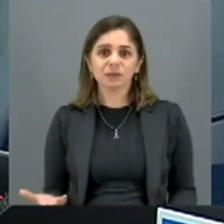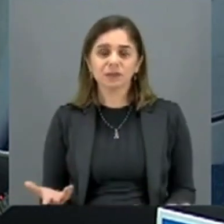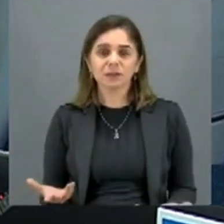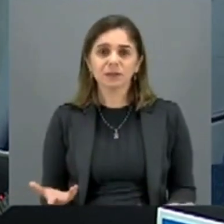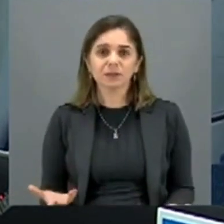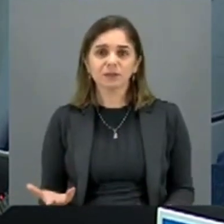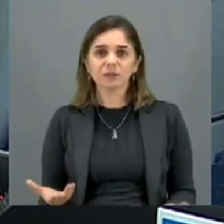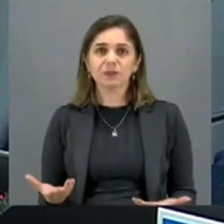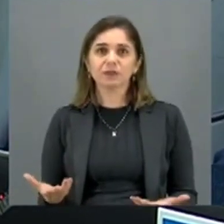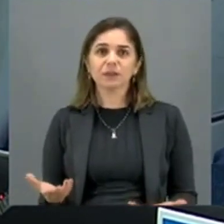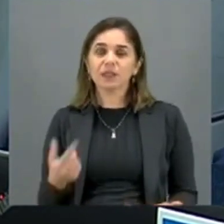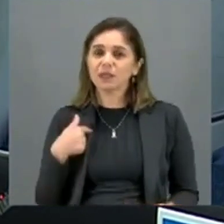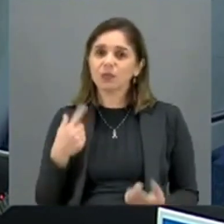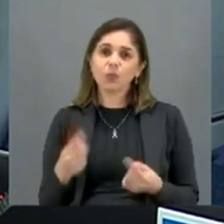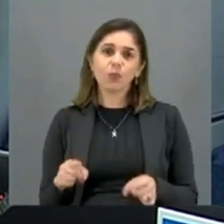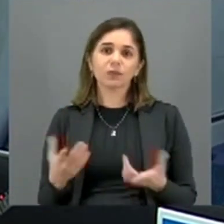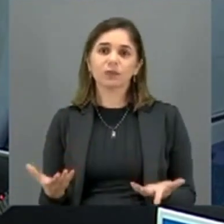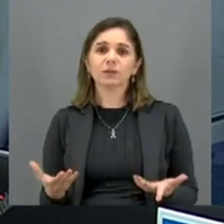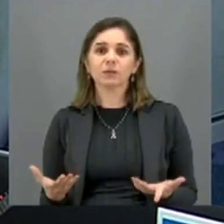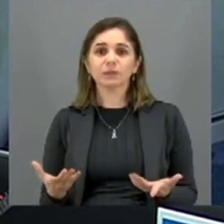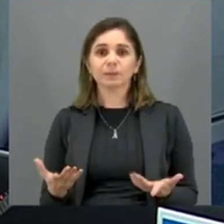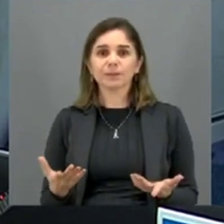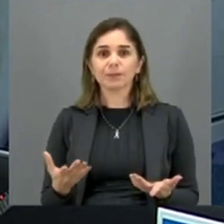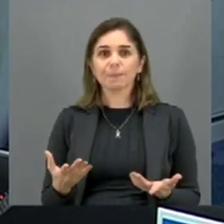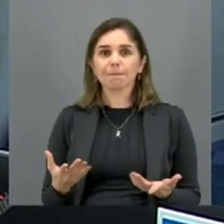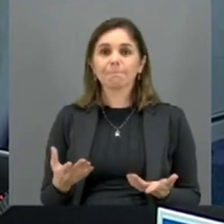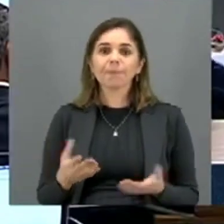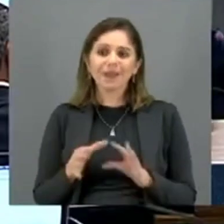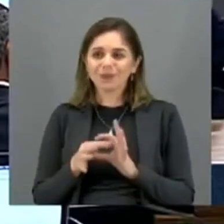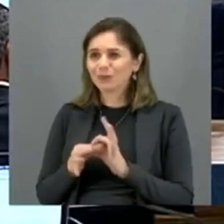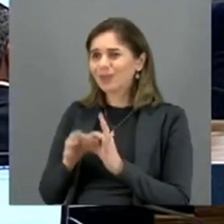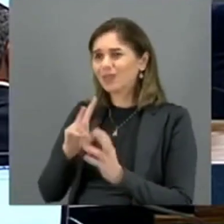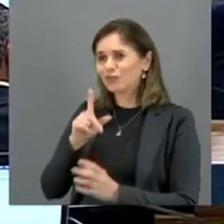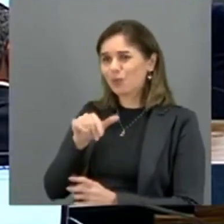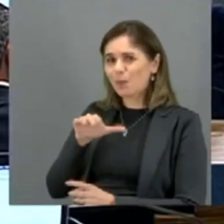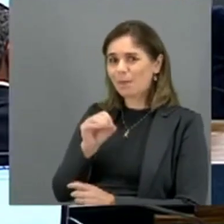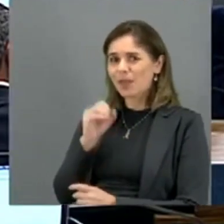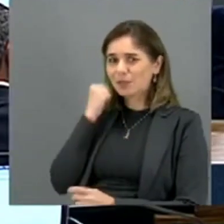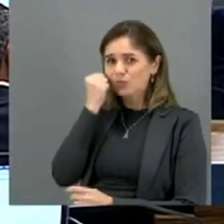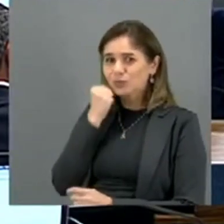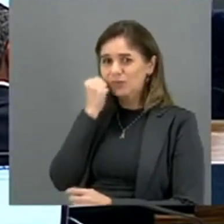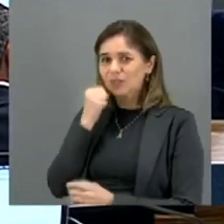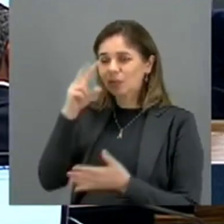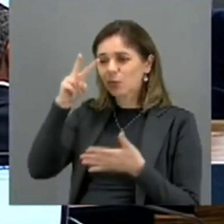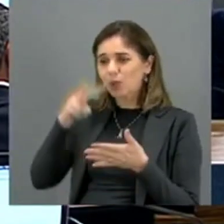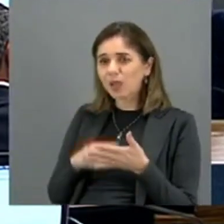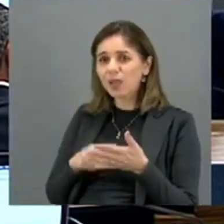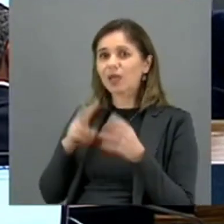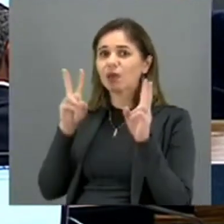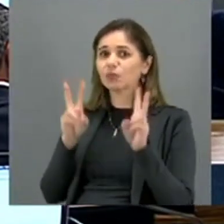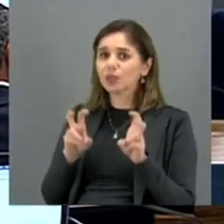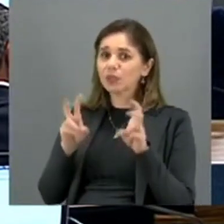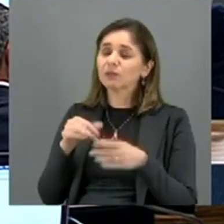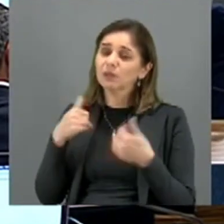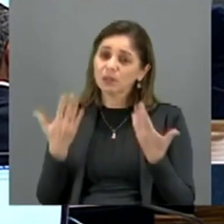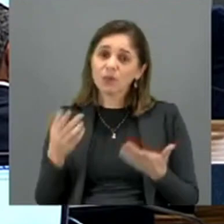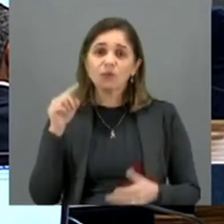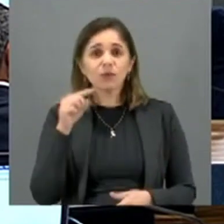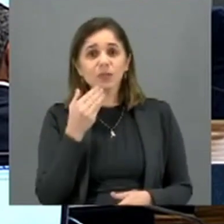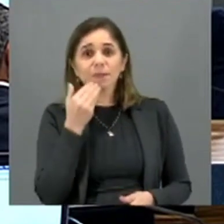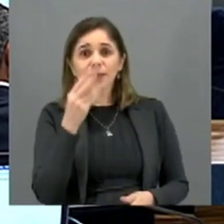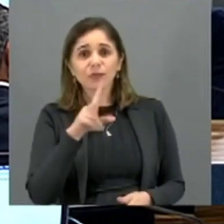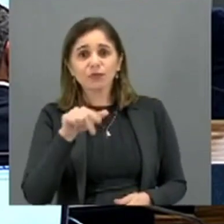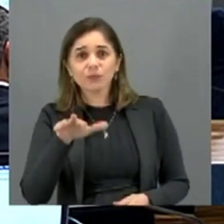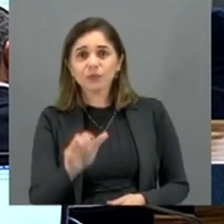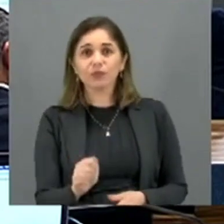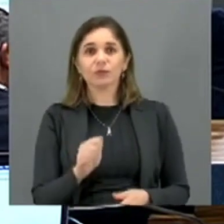visto, queria Primo, saber se eu deixa posso o me retirar. senador Humberto fazer a leitura do relatório quando chegar no item 7 Eu vou e ficar aqui Vossa enquanto Excelência chegar no item regimentalmente vai 7. pedir. Não, É. sem